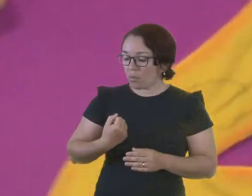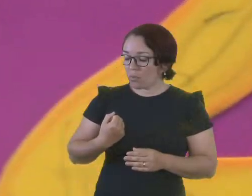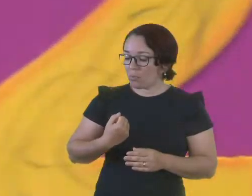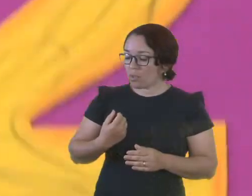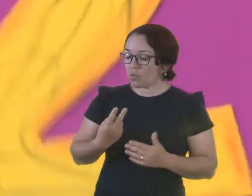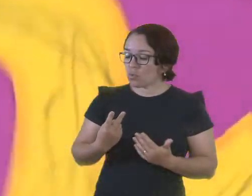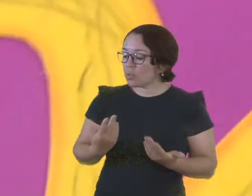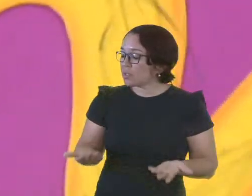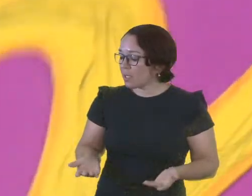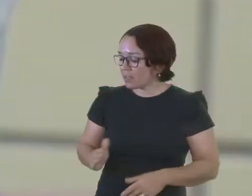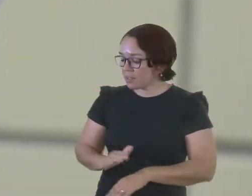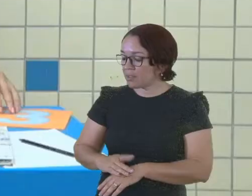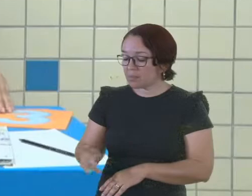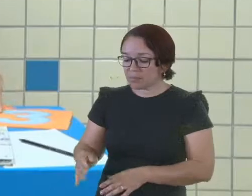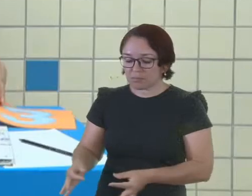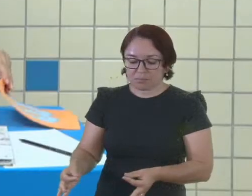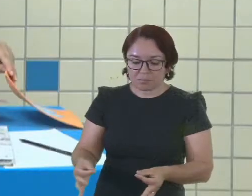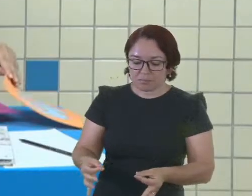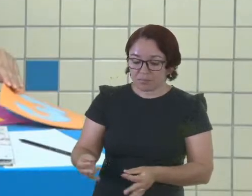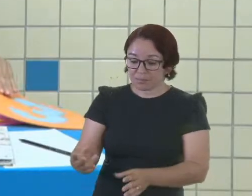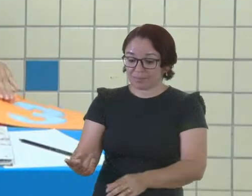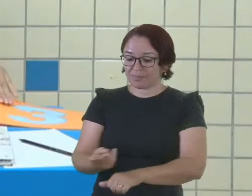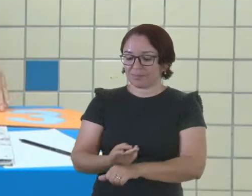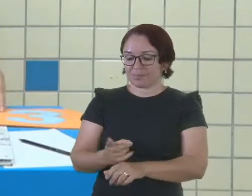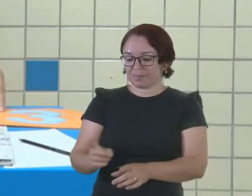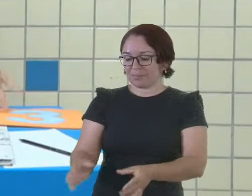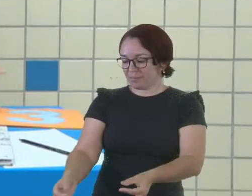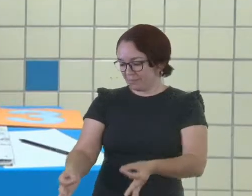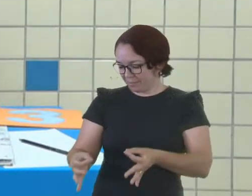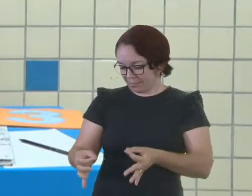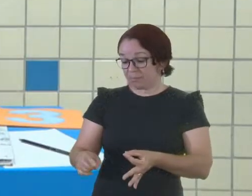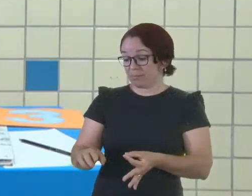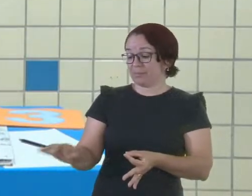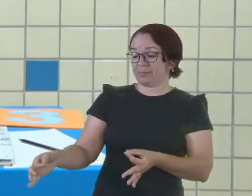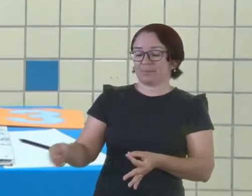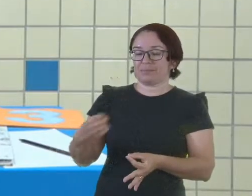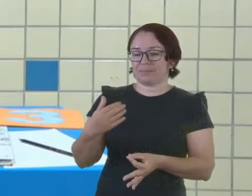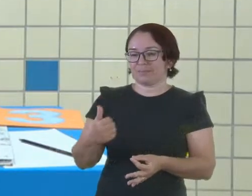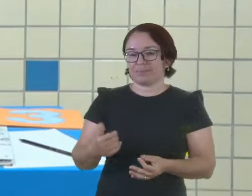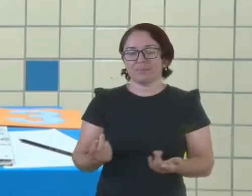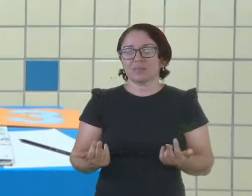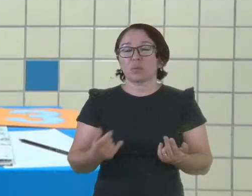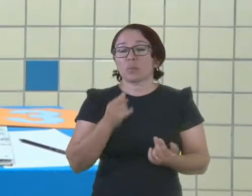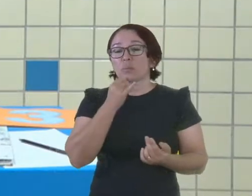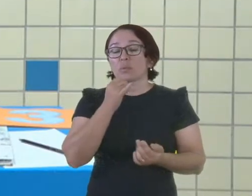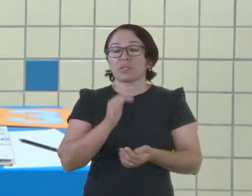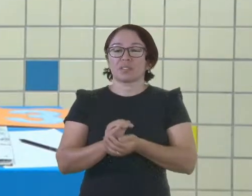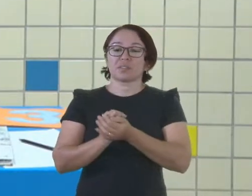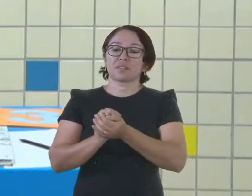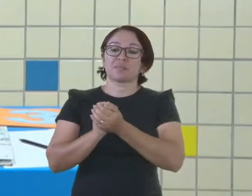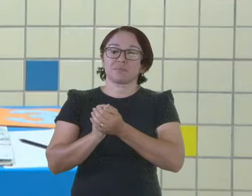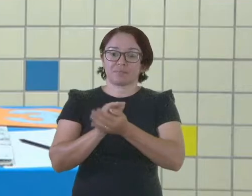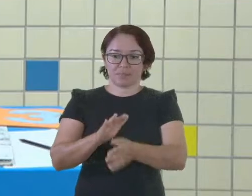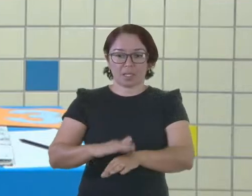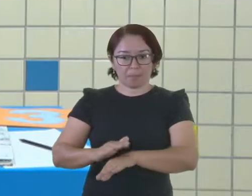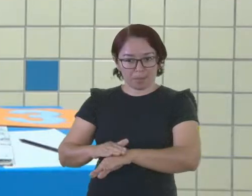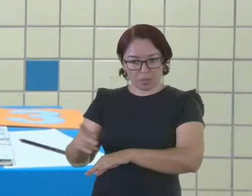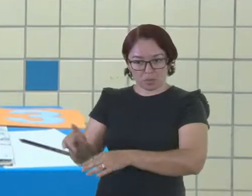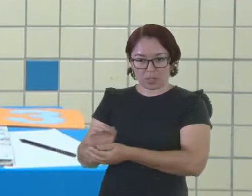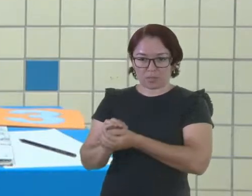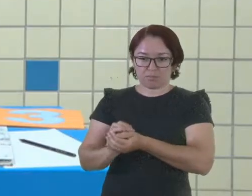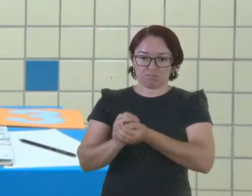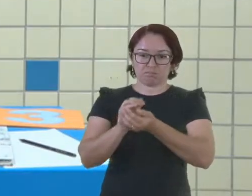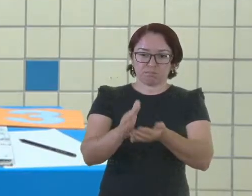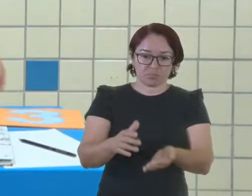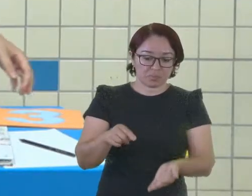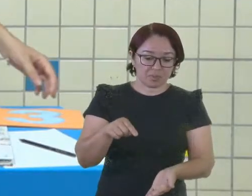2. Da mesma forma no dado, quando a criança jogar o dado que o número, por exemplo, cair no número